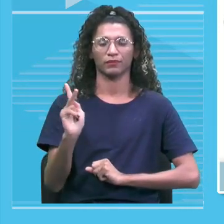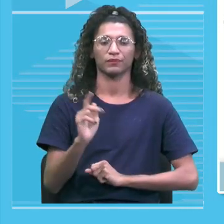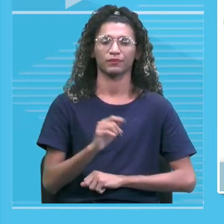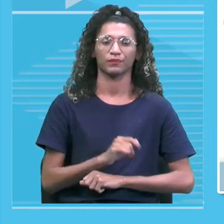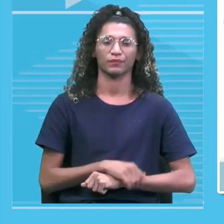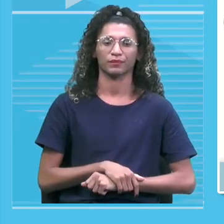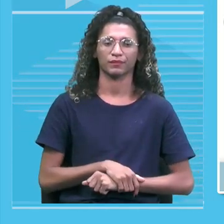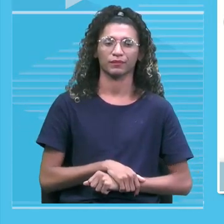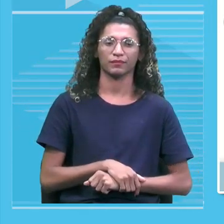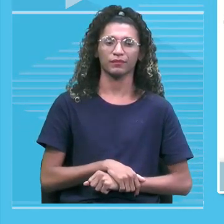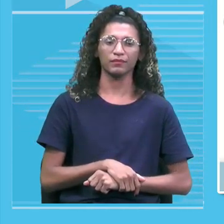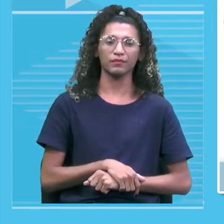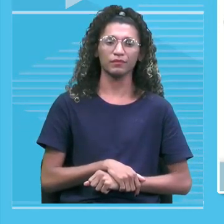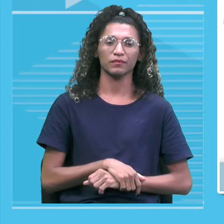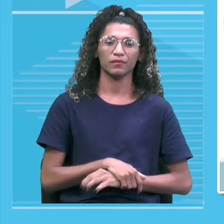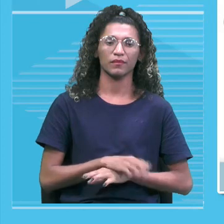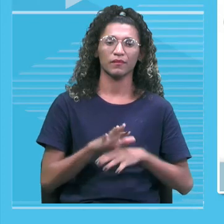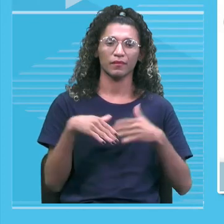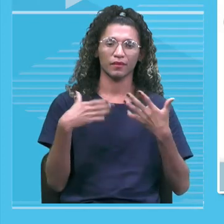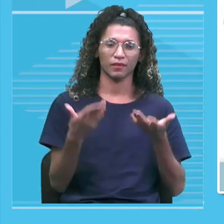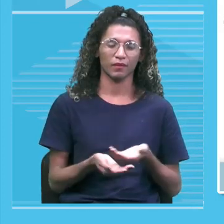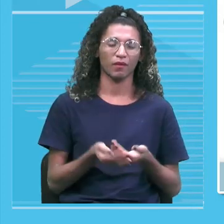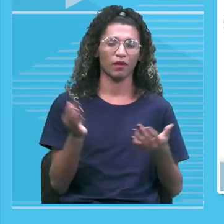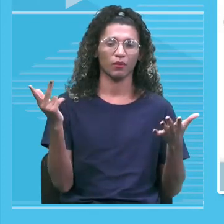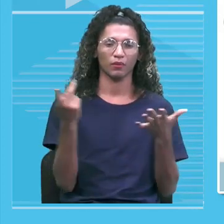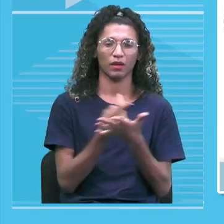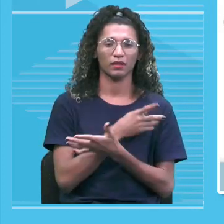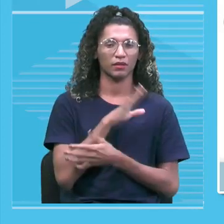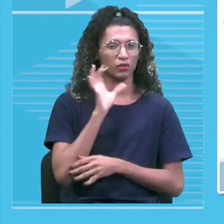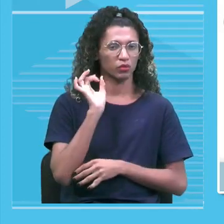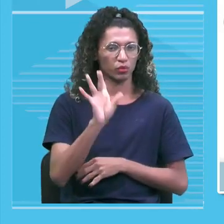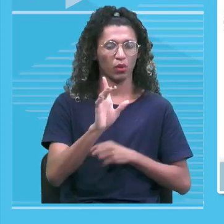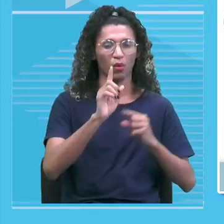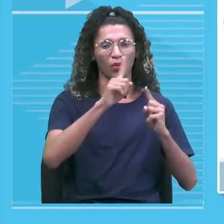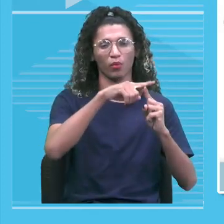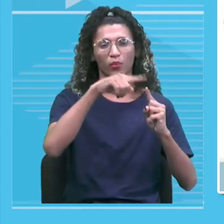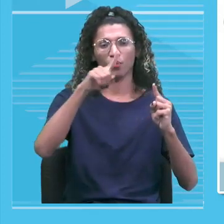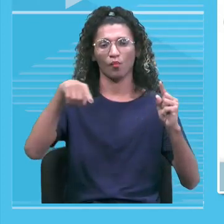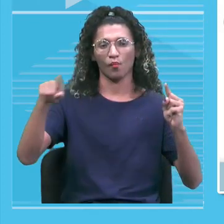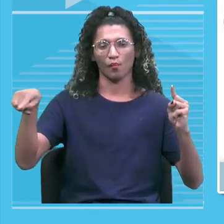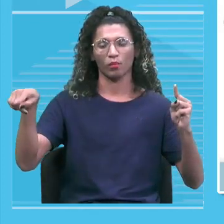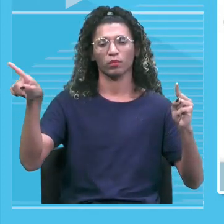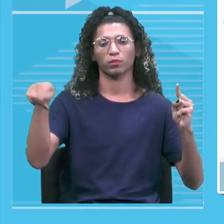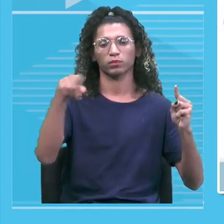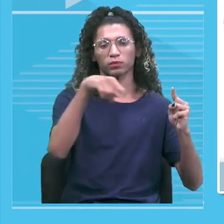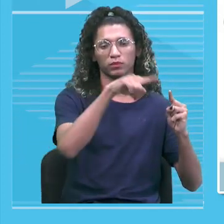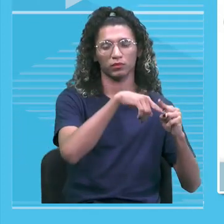Então como só ocorre na horizontal ela é unidimensional